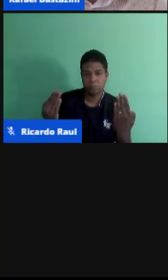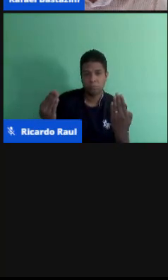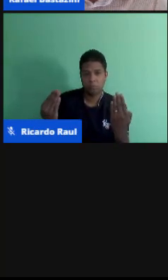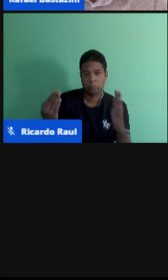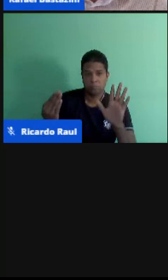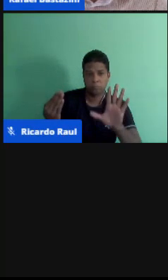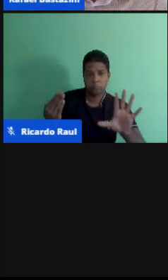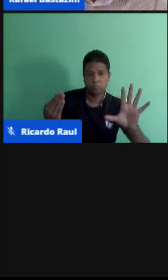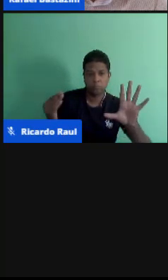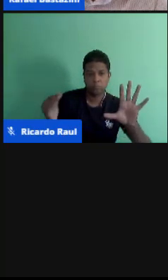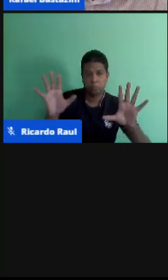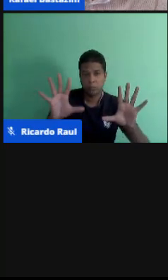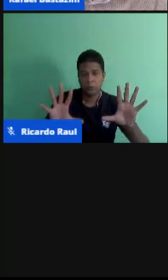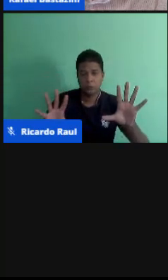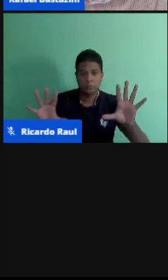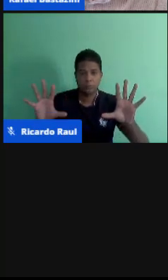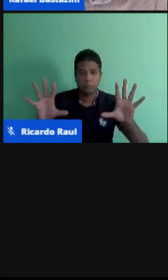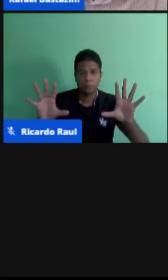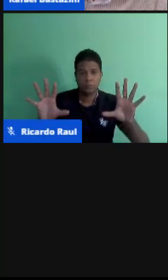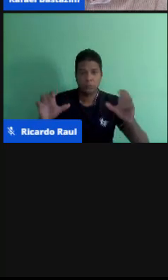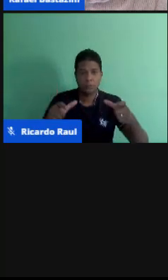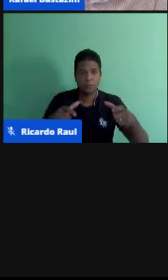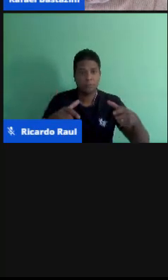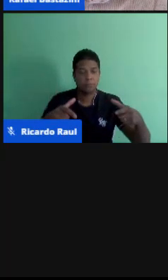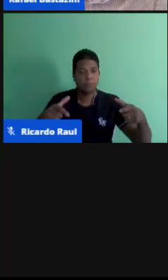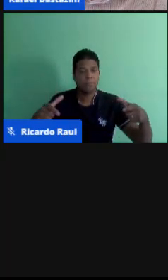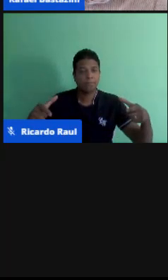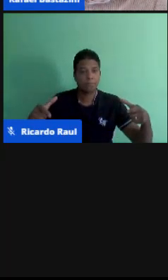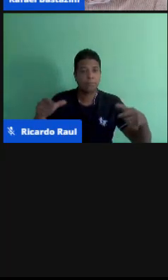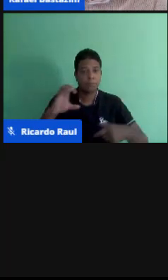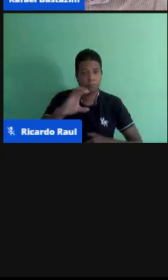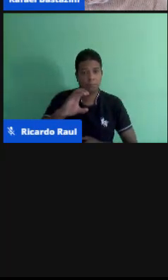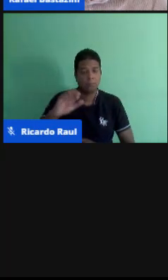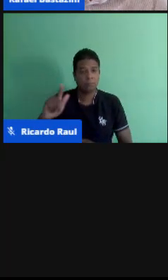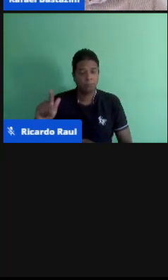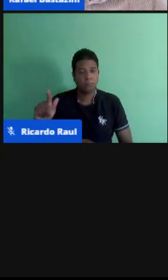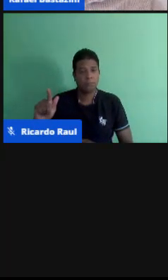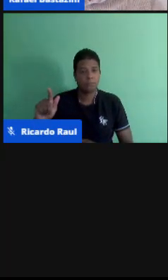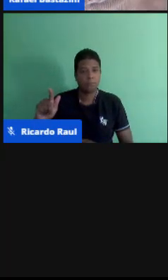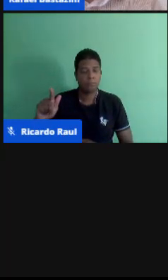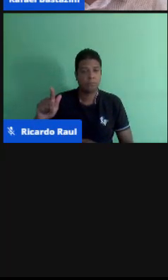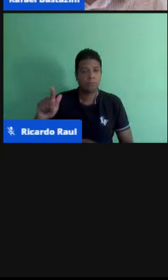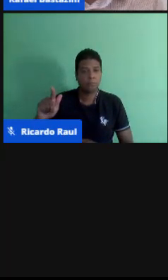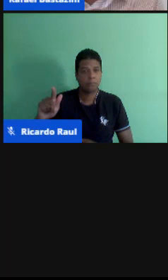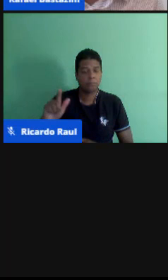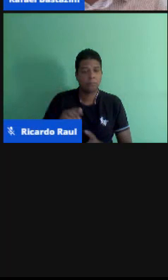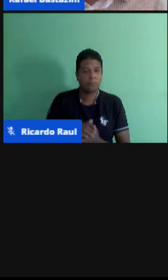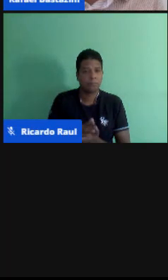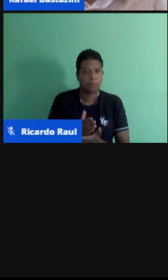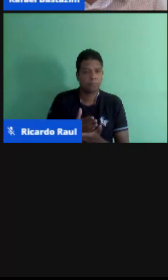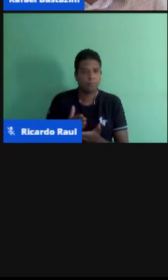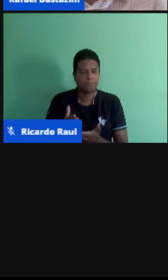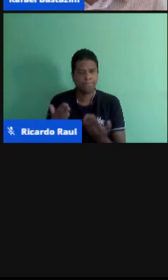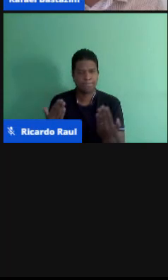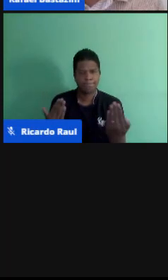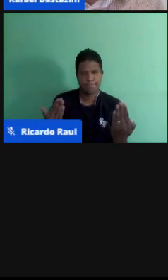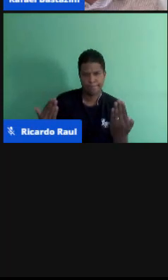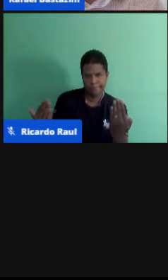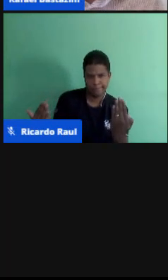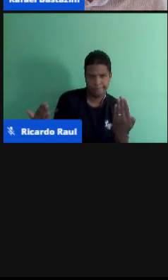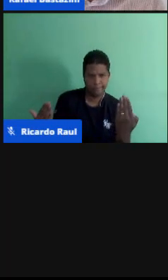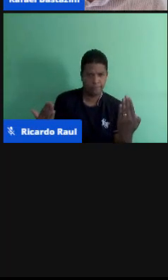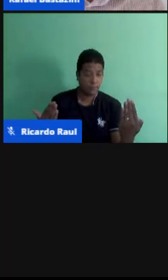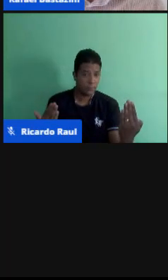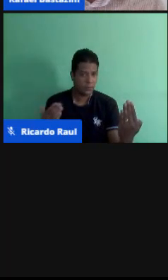imagens, a ampliação do tecido urbano de Campo Grande. A partir da comparação dessas